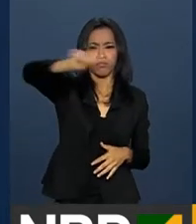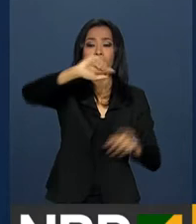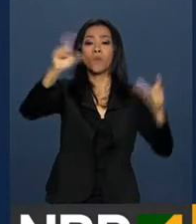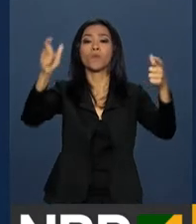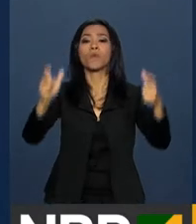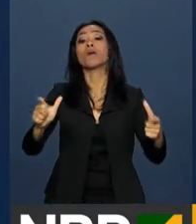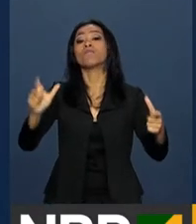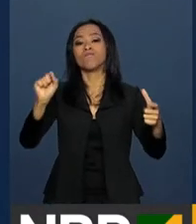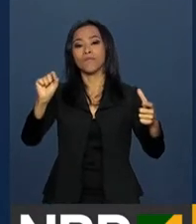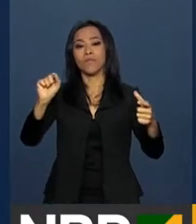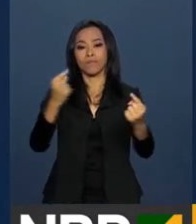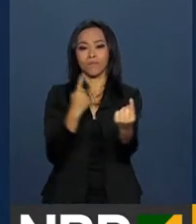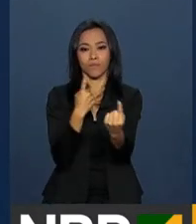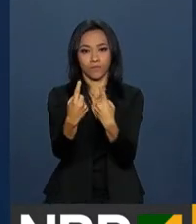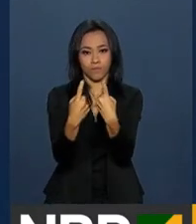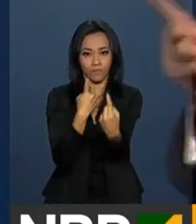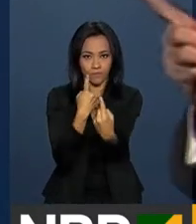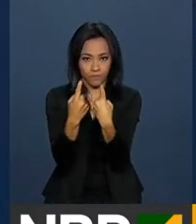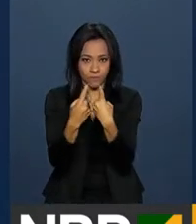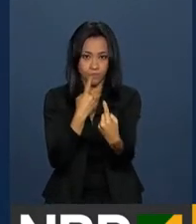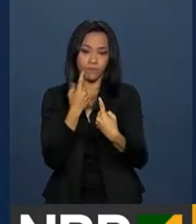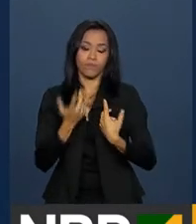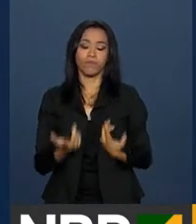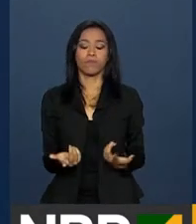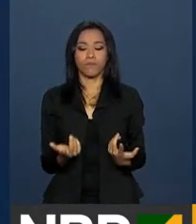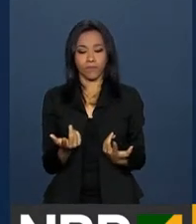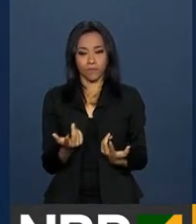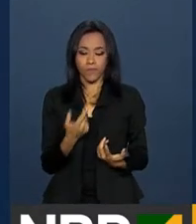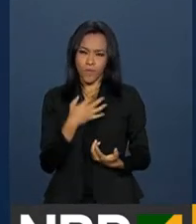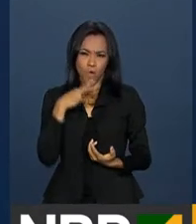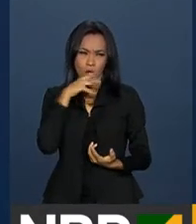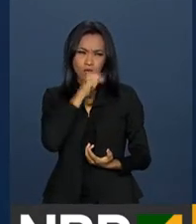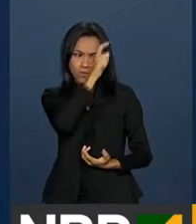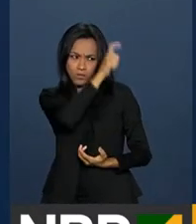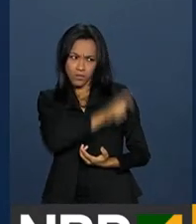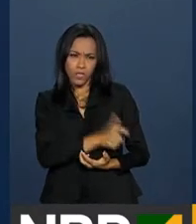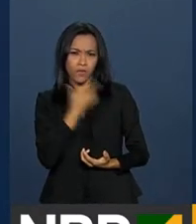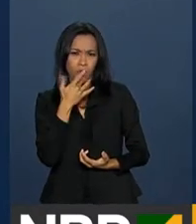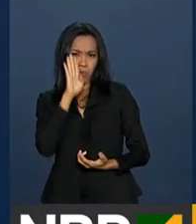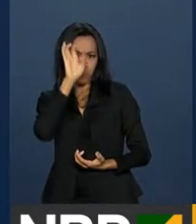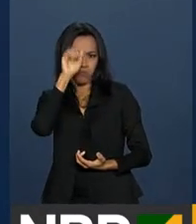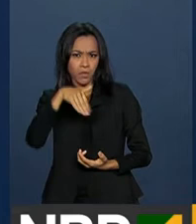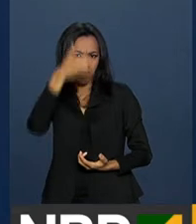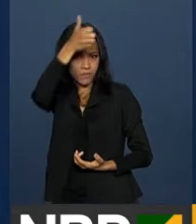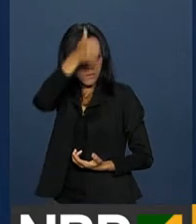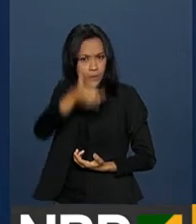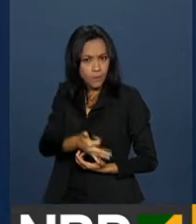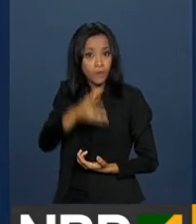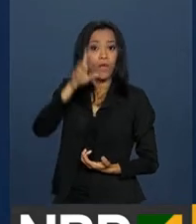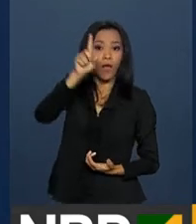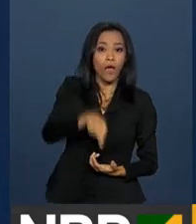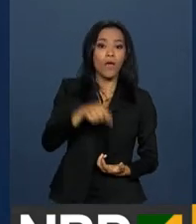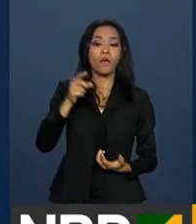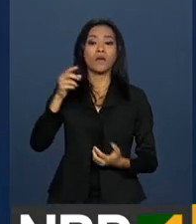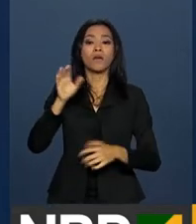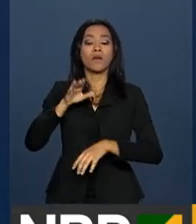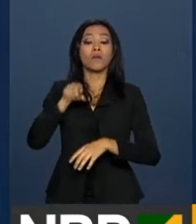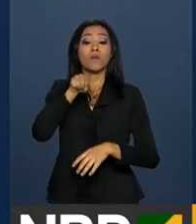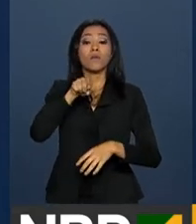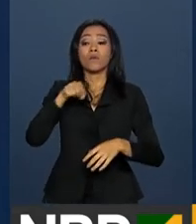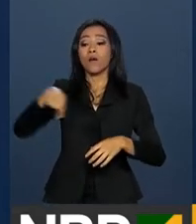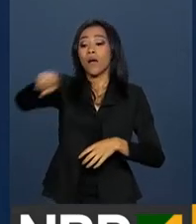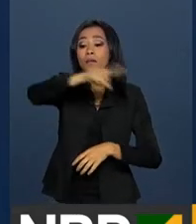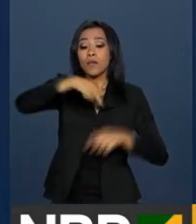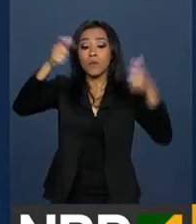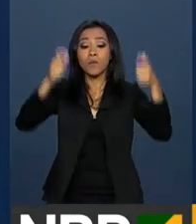diálogo. Ele é uma espécie de diálogo, o Paulo acho que ressaltou muito isso, é uma espécie de diálogo dos